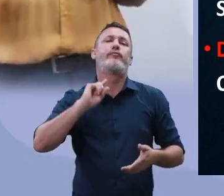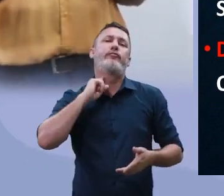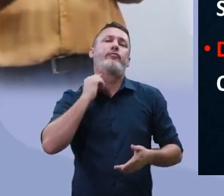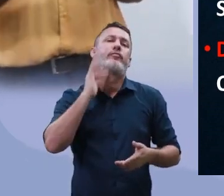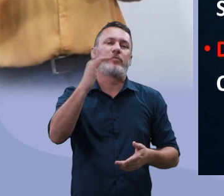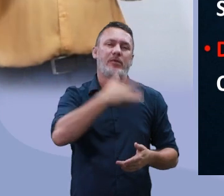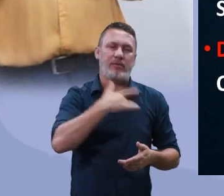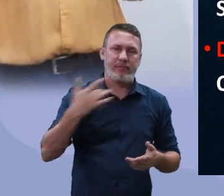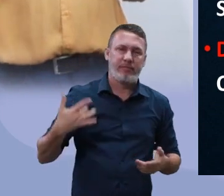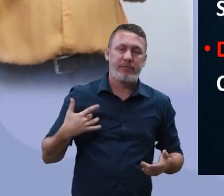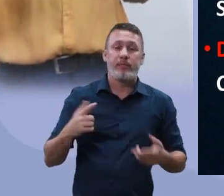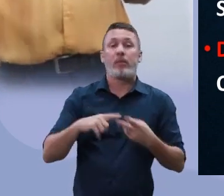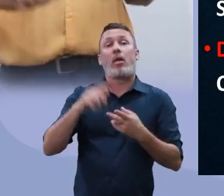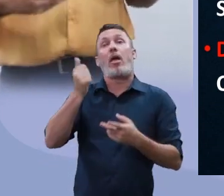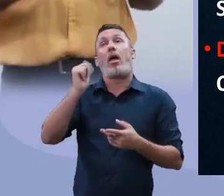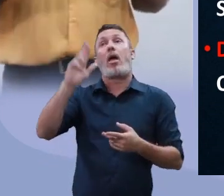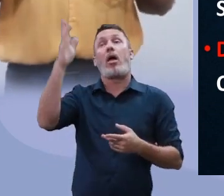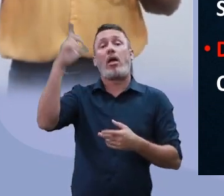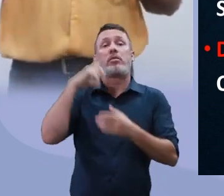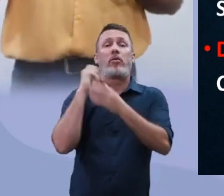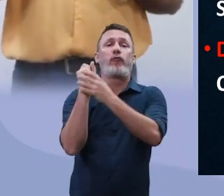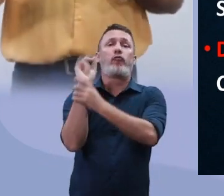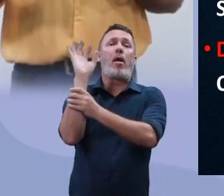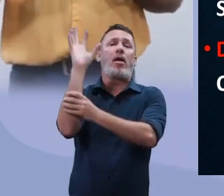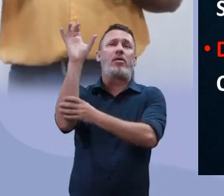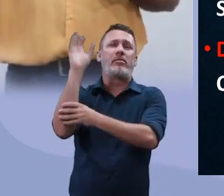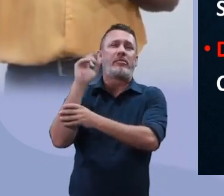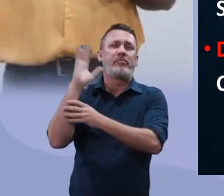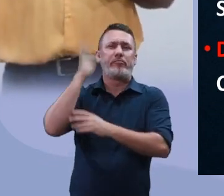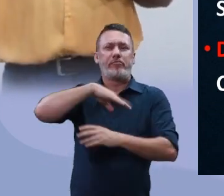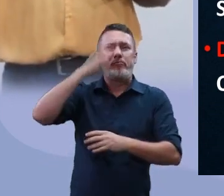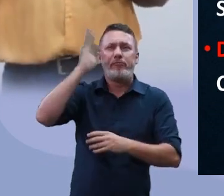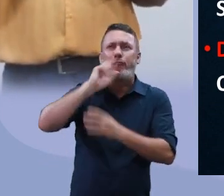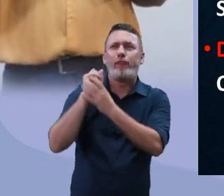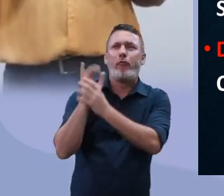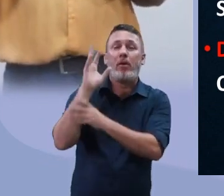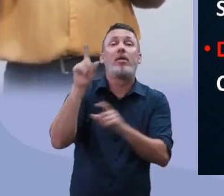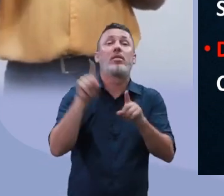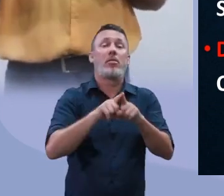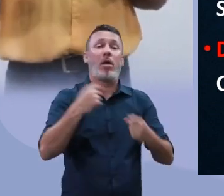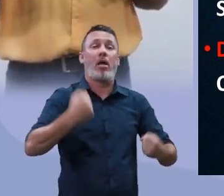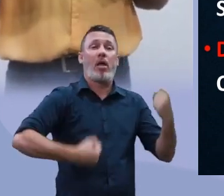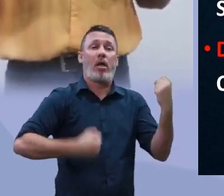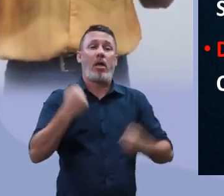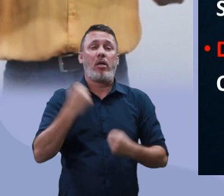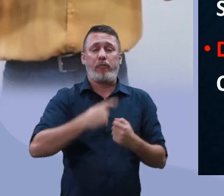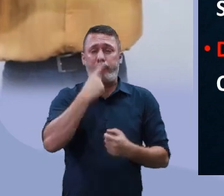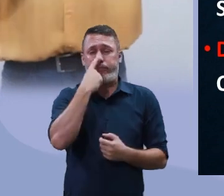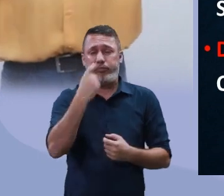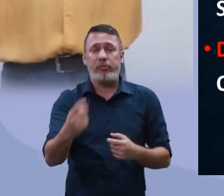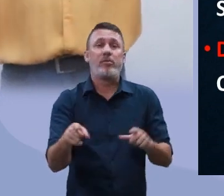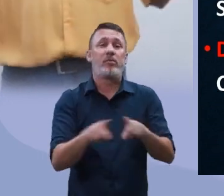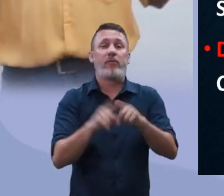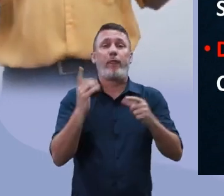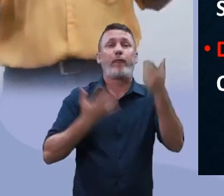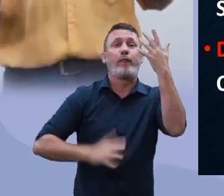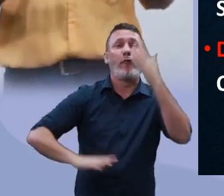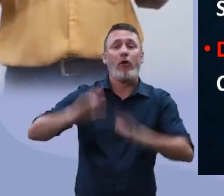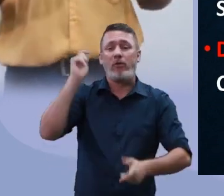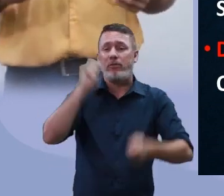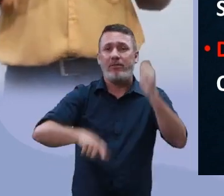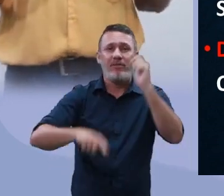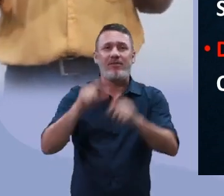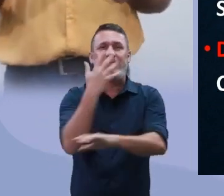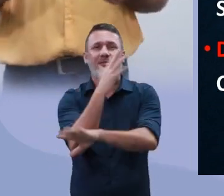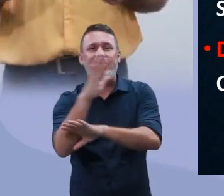A poluição do ar, né, com as fumaças advindas da indústria, advindas dos veículos, né, das queimadas que nós